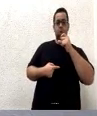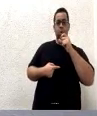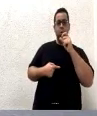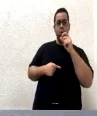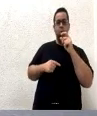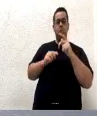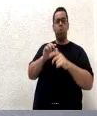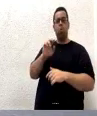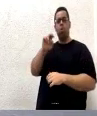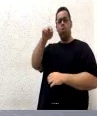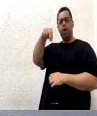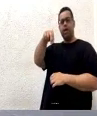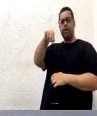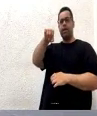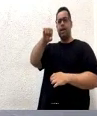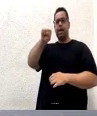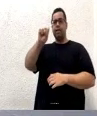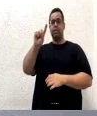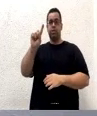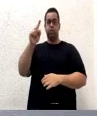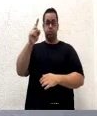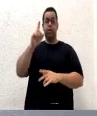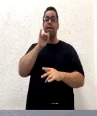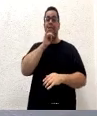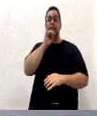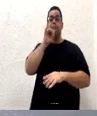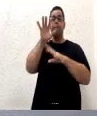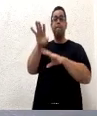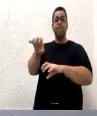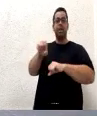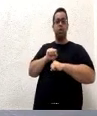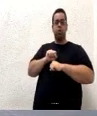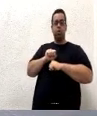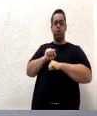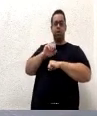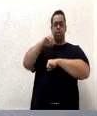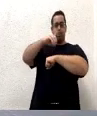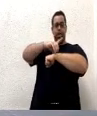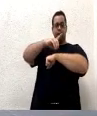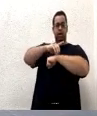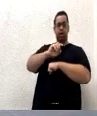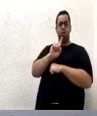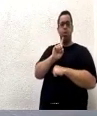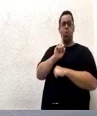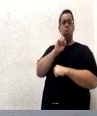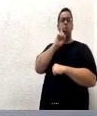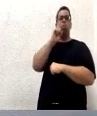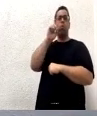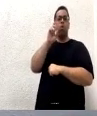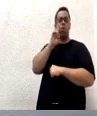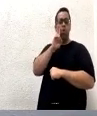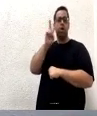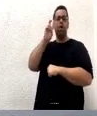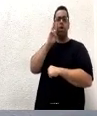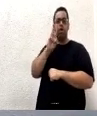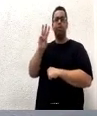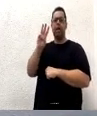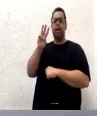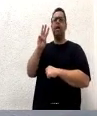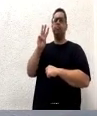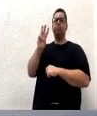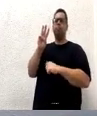transmissão até o 3º dia de sintoma. Então, até o 3º dia do sintoma, o NS1 ele vai pegar. Né? Eu